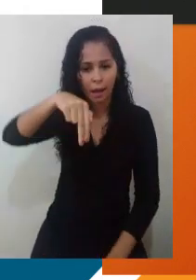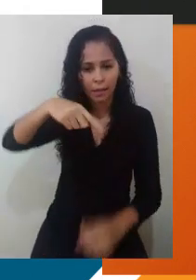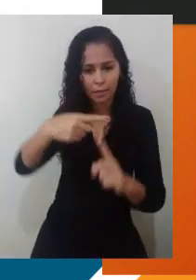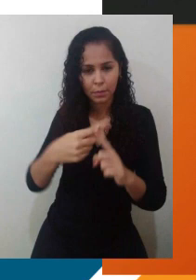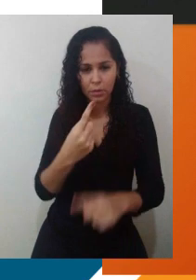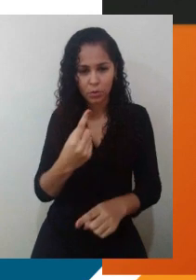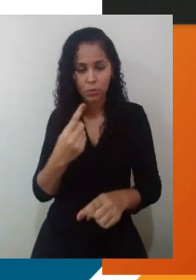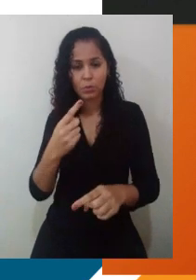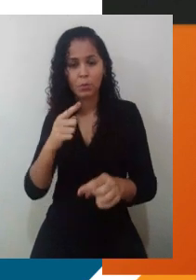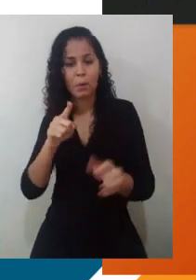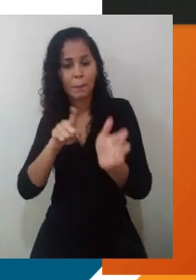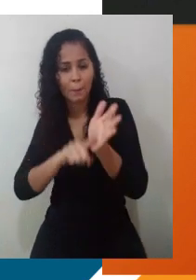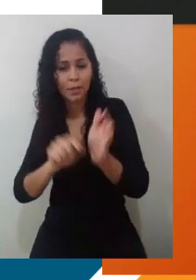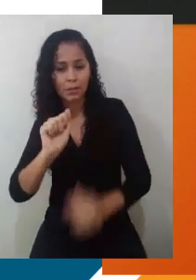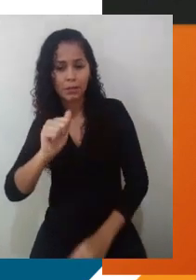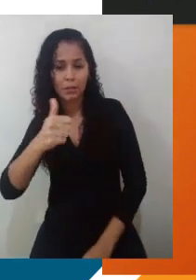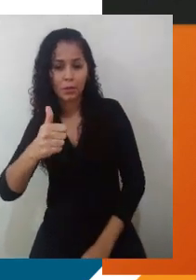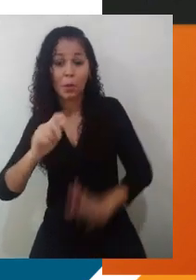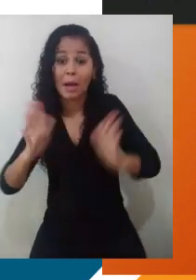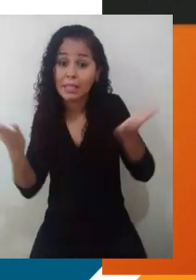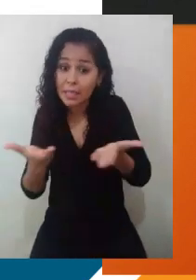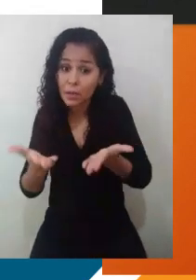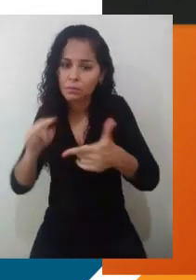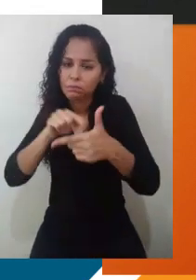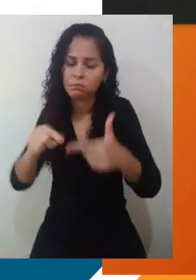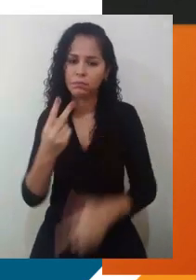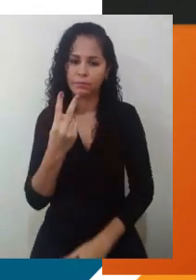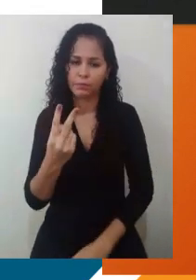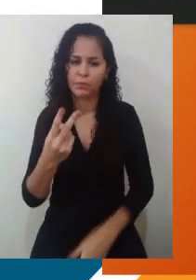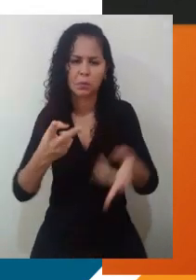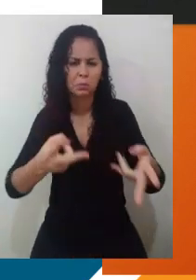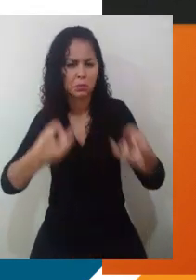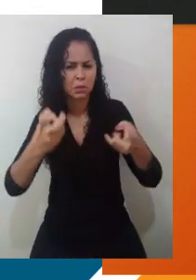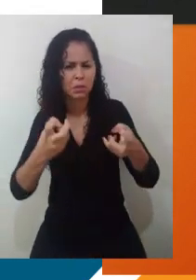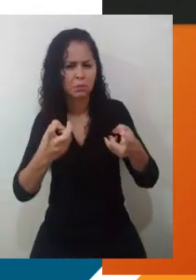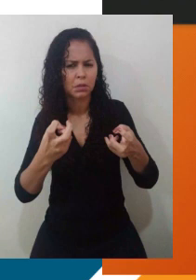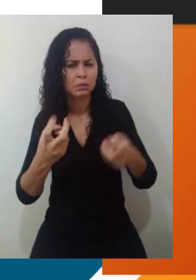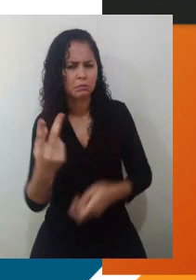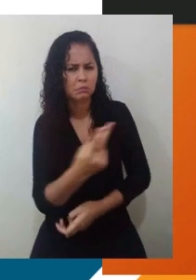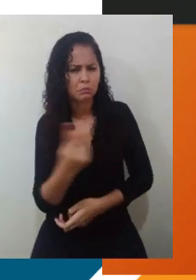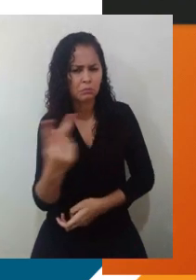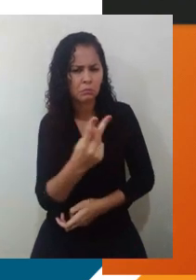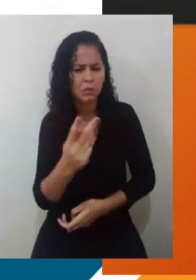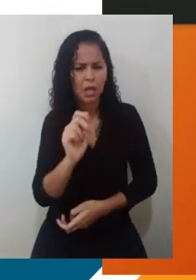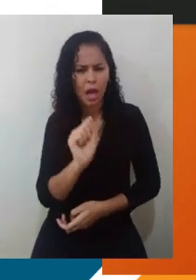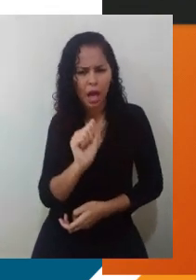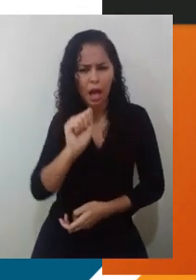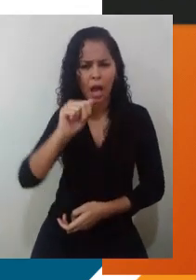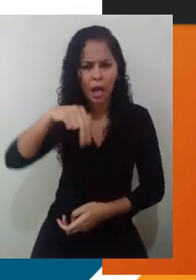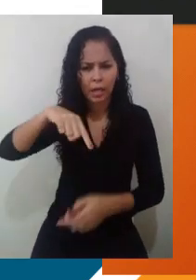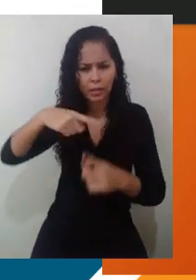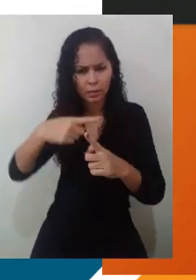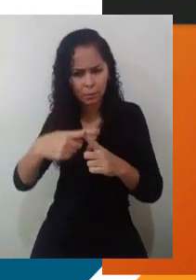só que dessa vez dividido por 2. Então, note que essa diferença entre AN mais 1 e A1